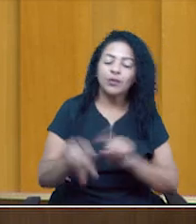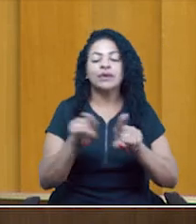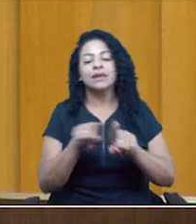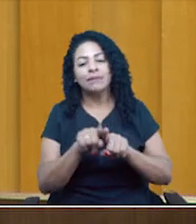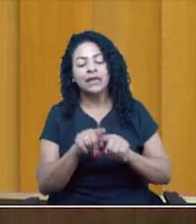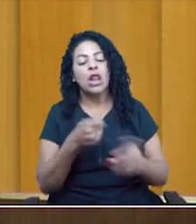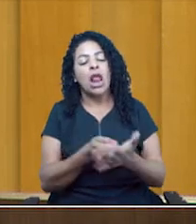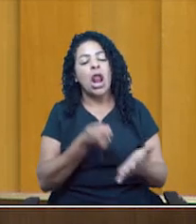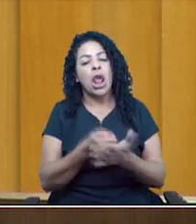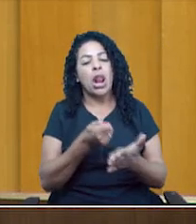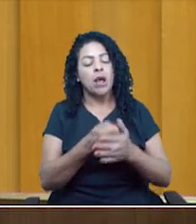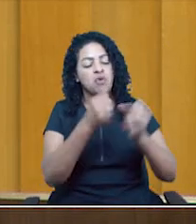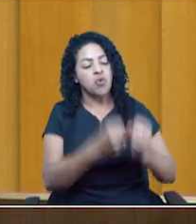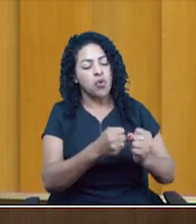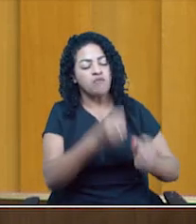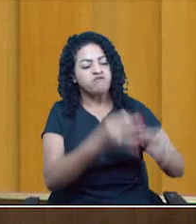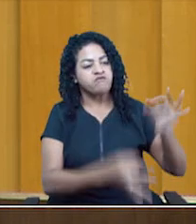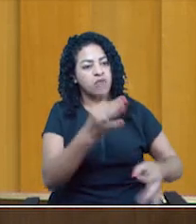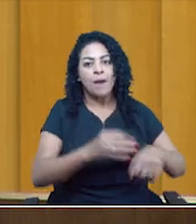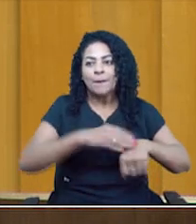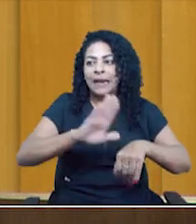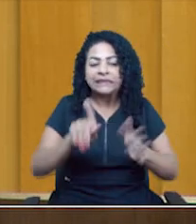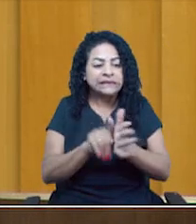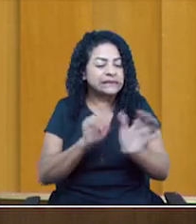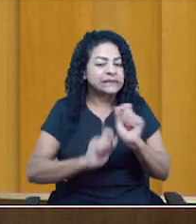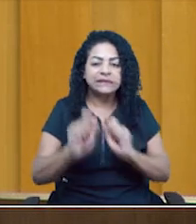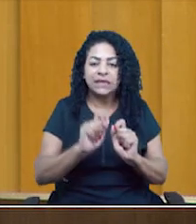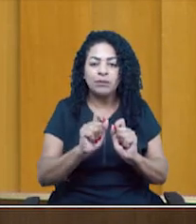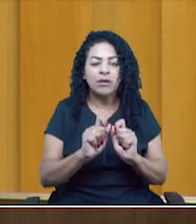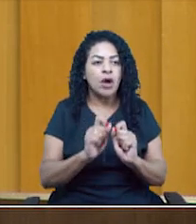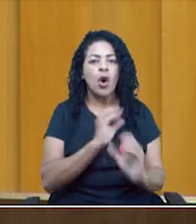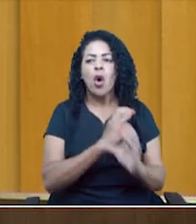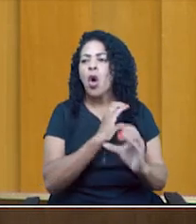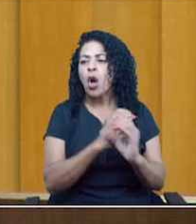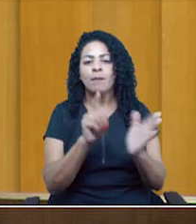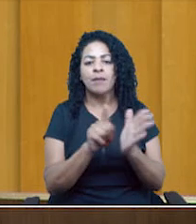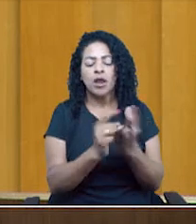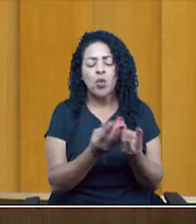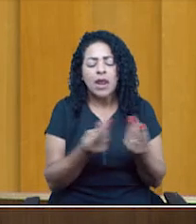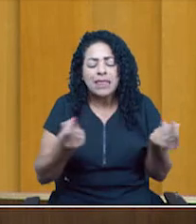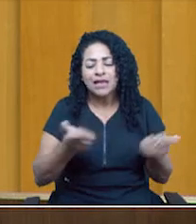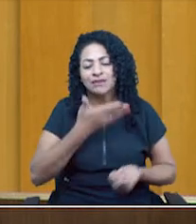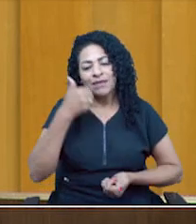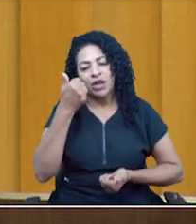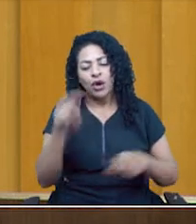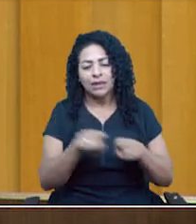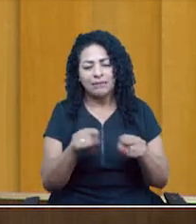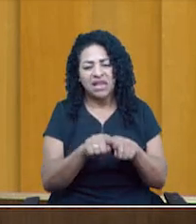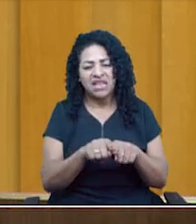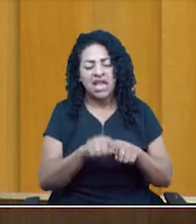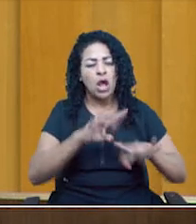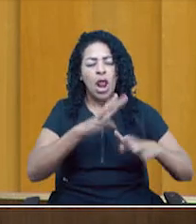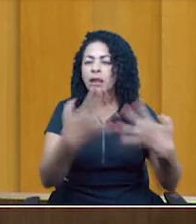Poder Judiciário cada vez mais uma comunicação de maior qualidade, eficiência, transparência, de